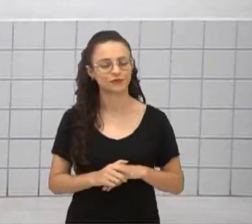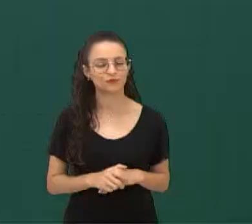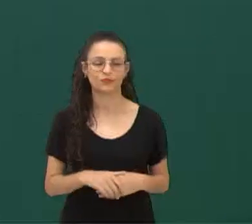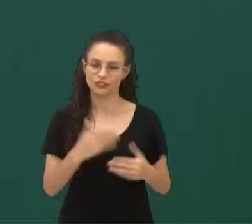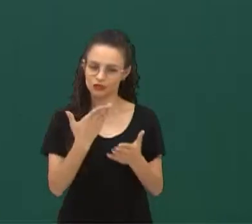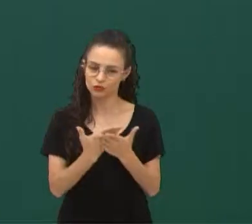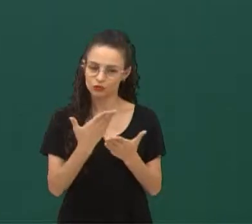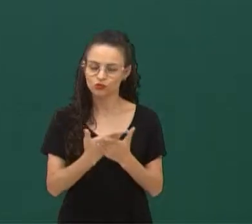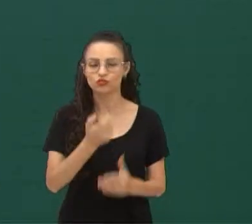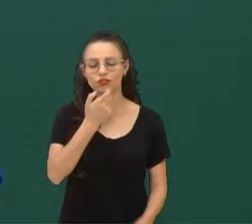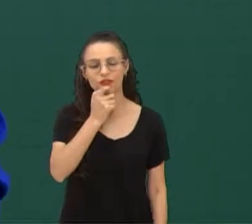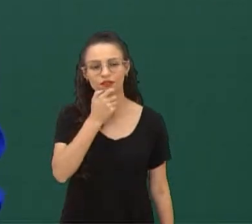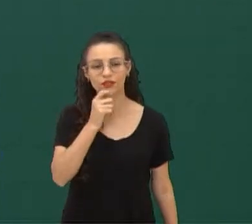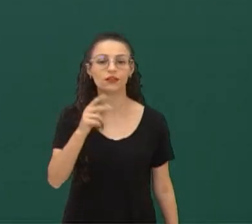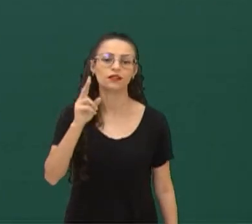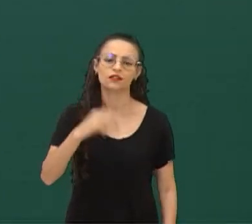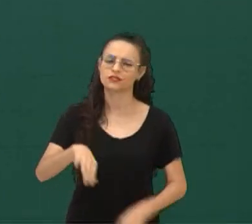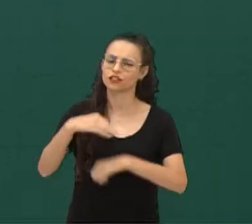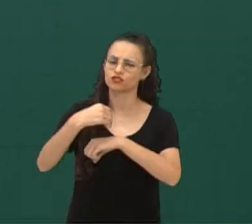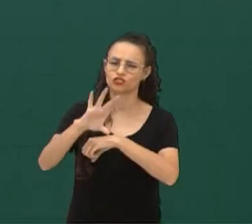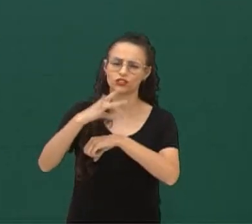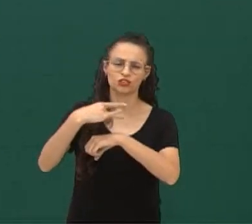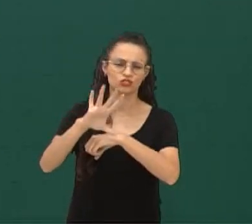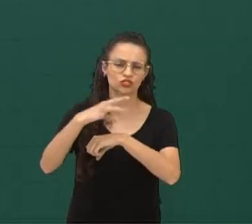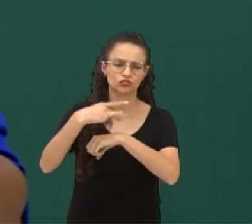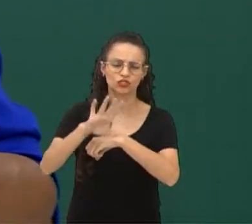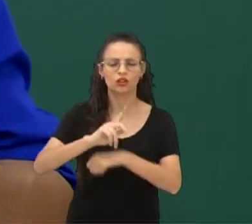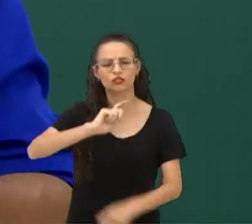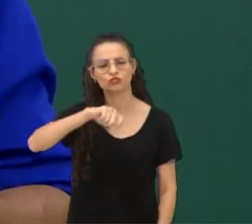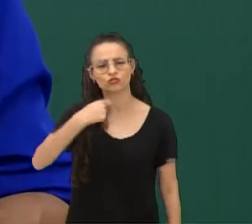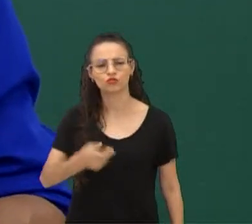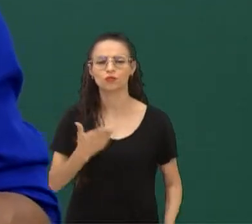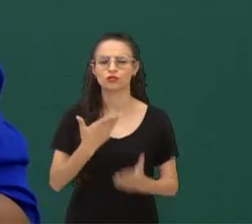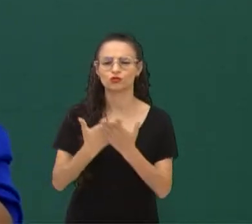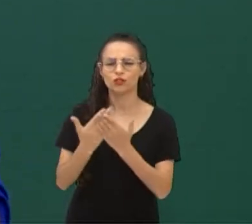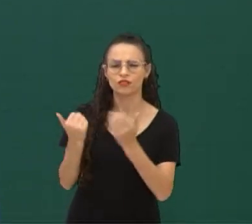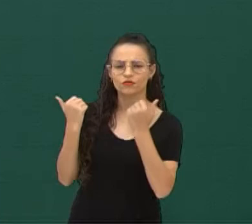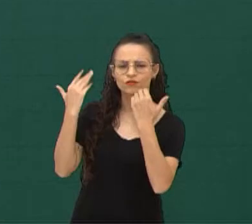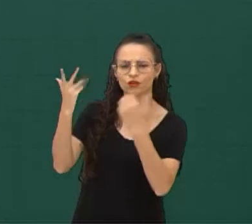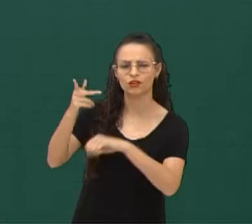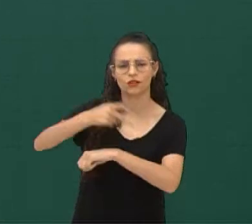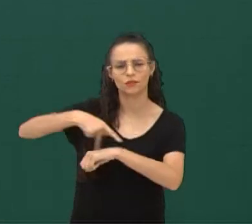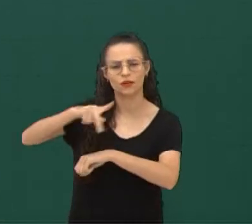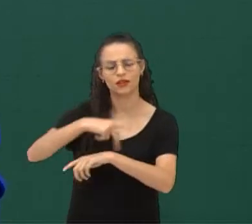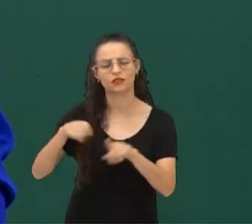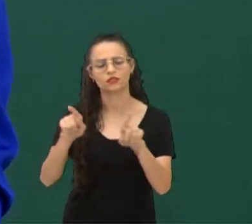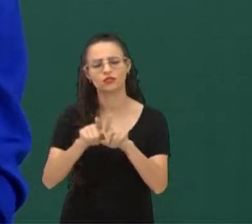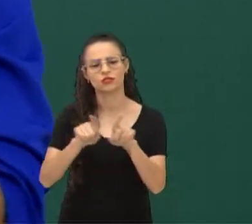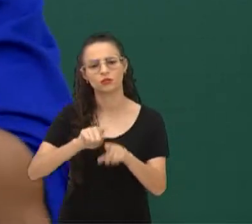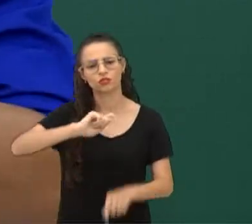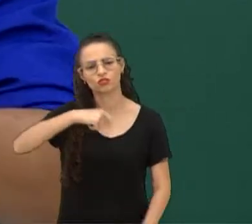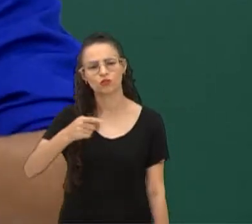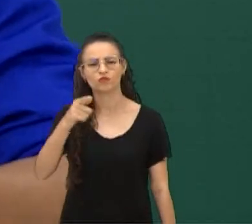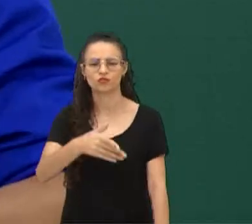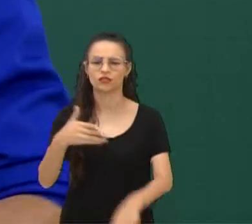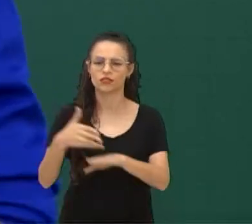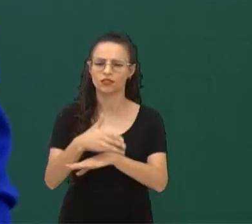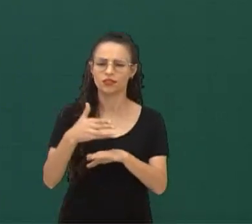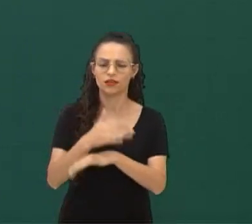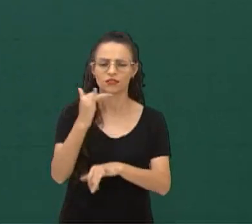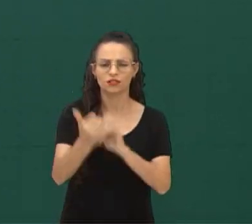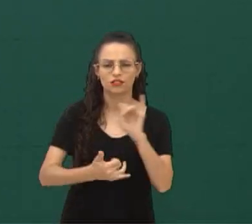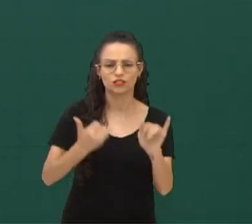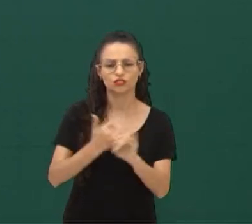tem bastante inglês temos várias dicas aqui falamos de intercâmbio sobre coisas de de você acessar a internet